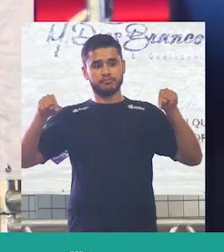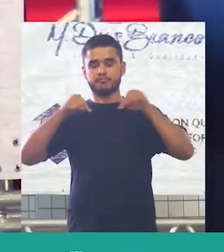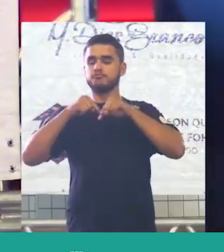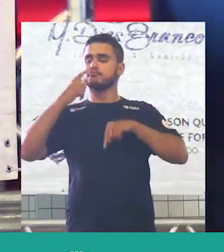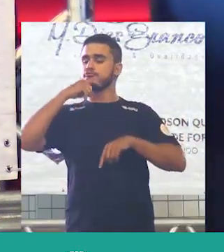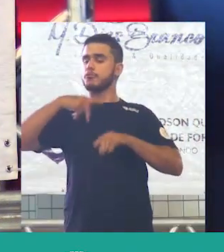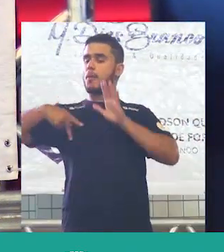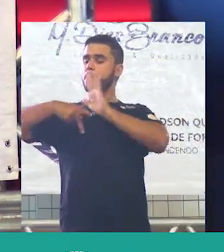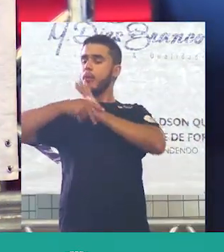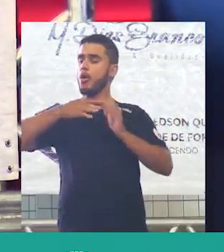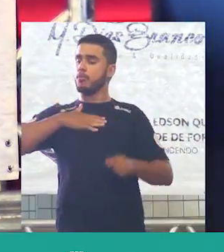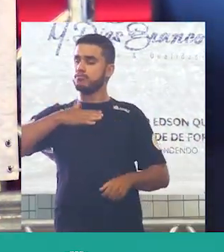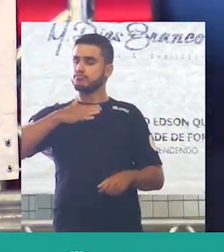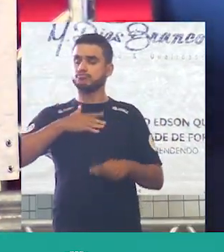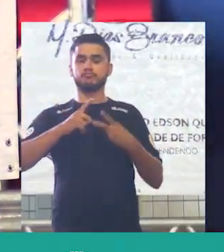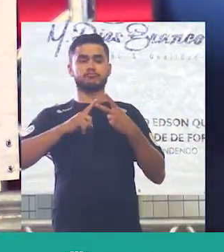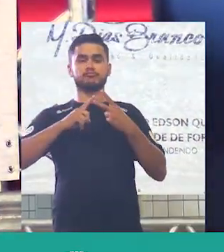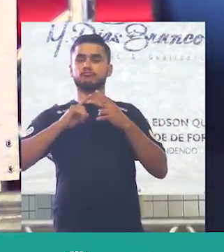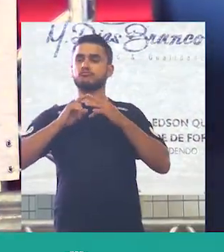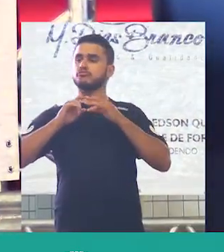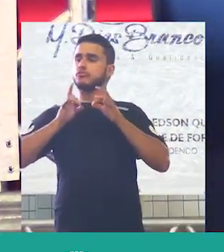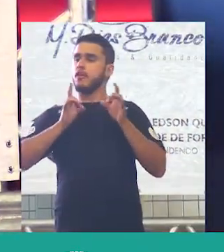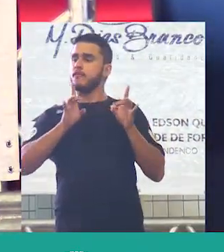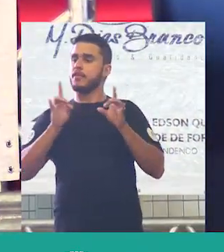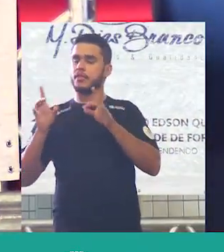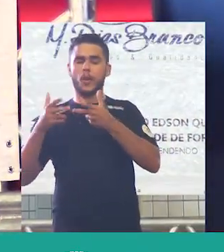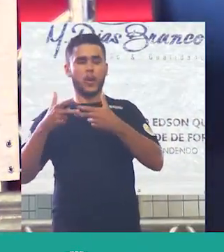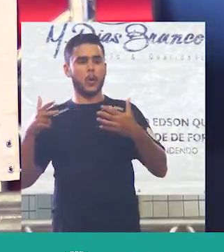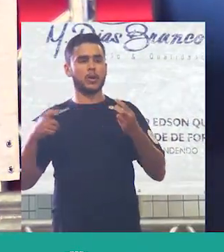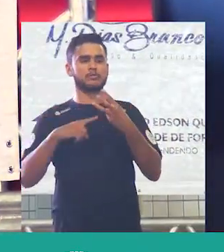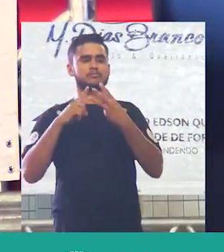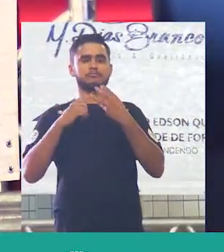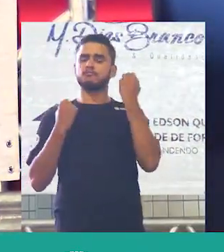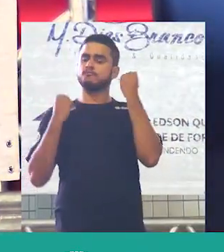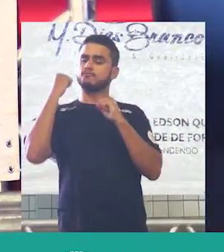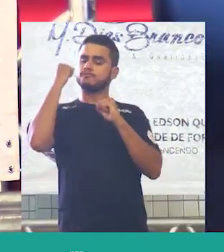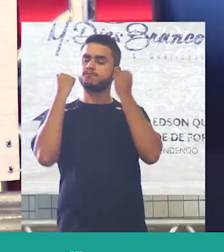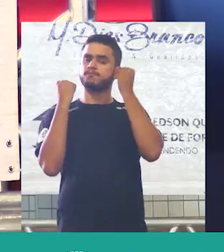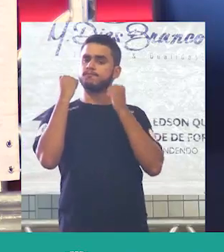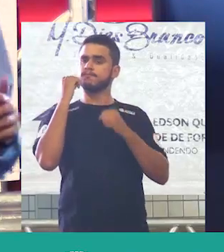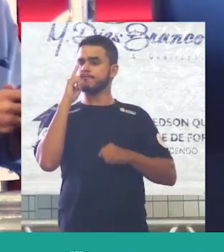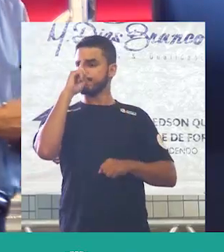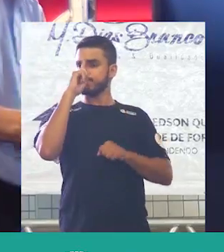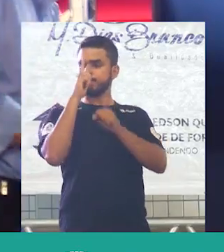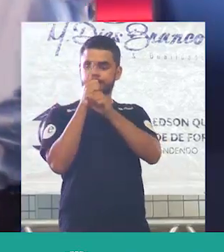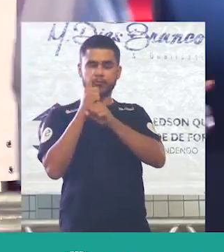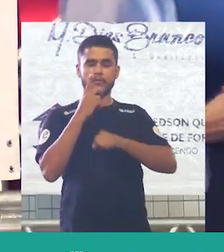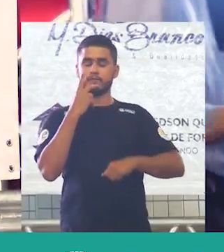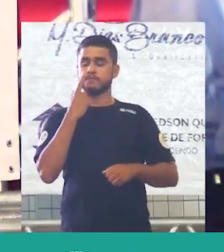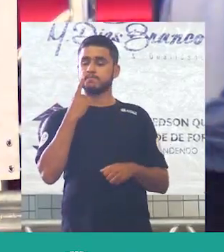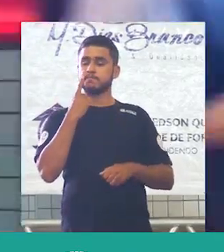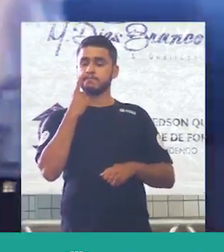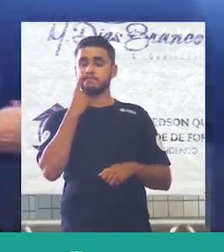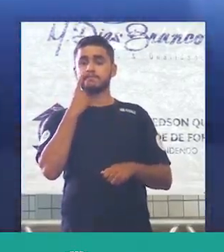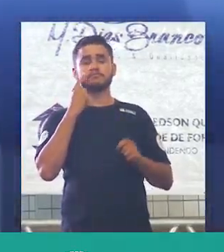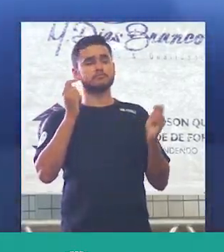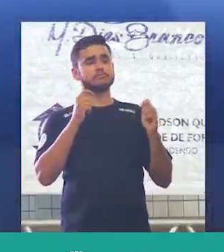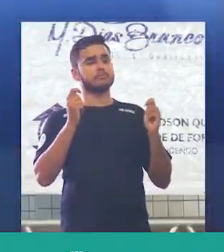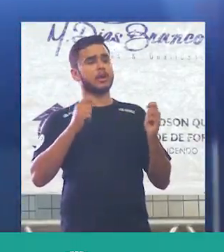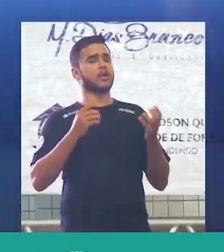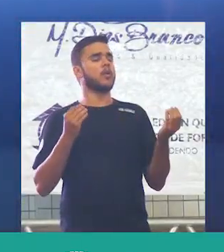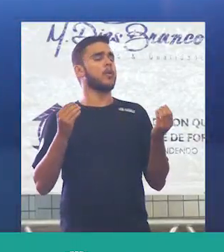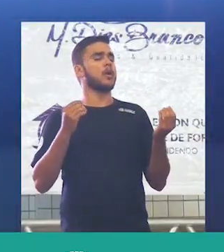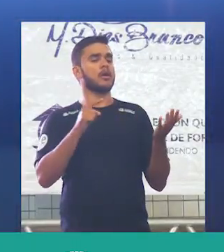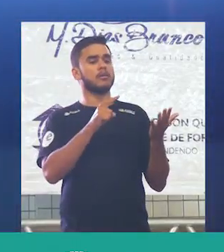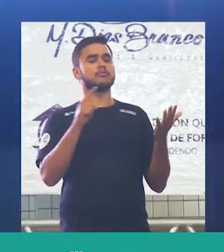latifundiários, os comerciantes, os grandes industriais, eles perceberam uma coisa: a gente pode